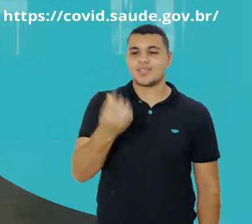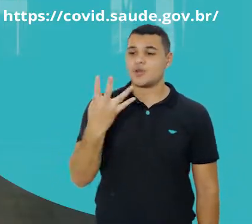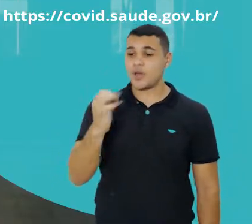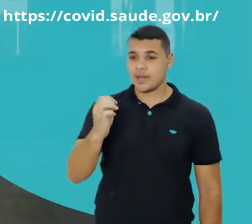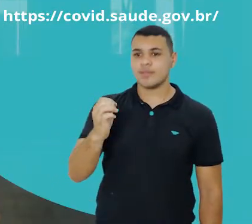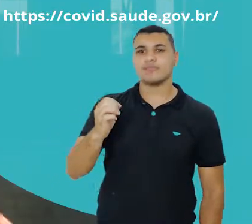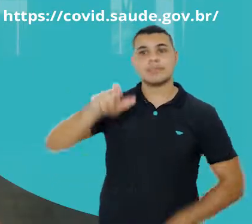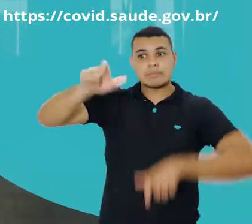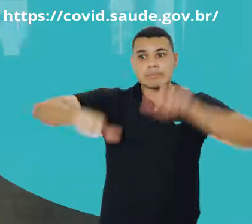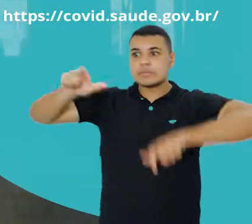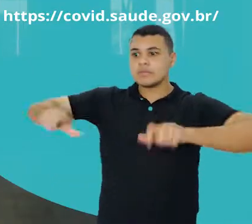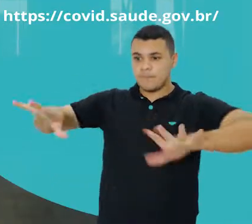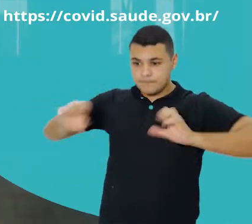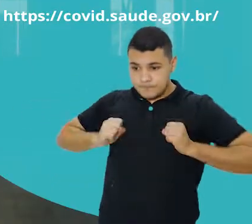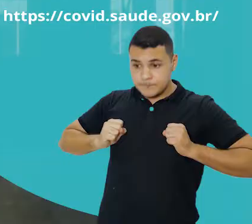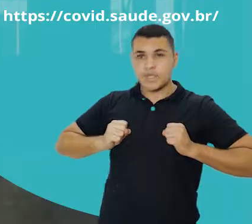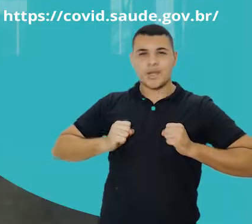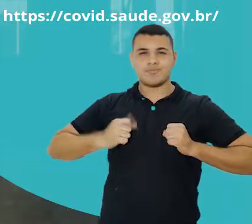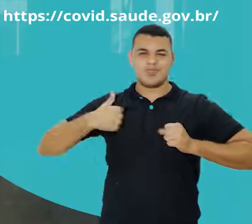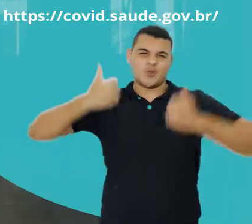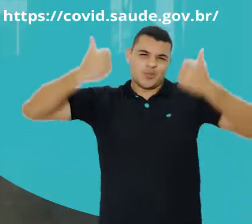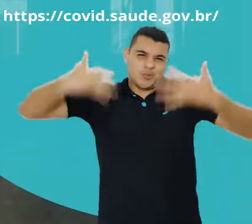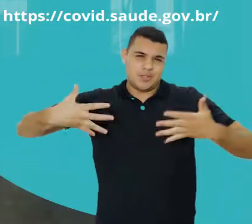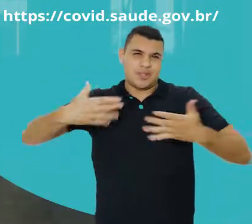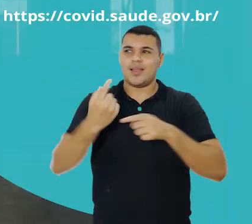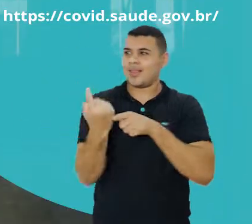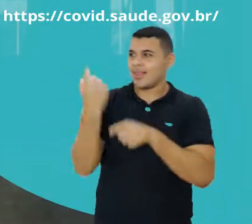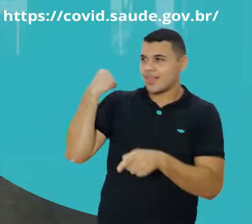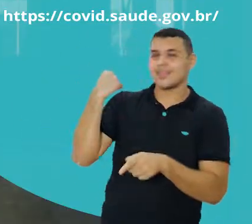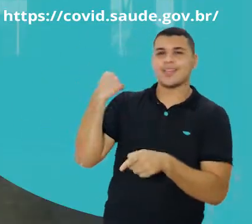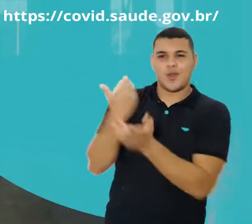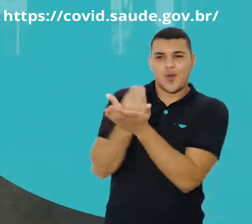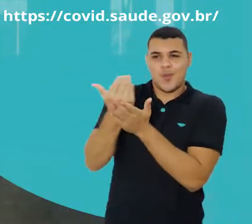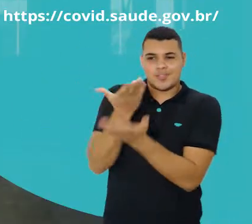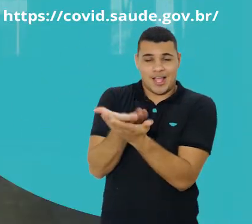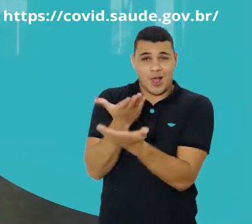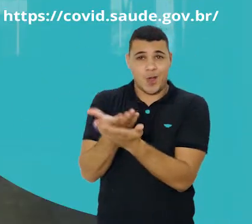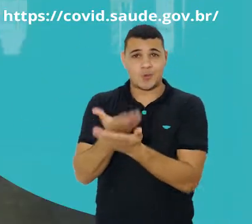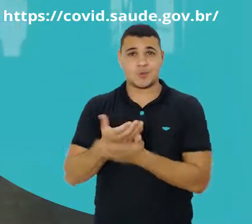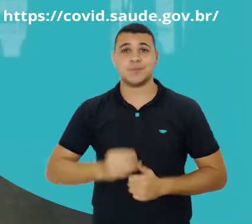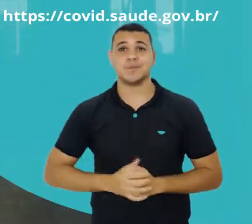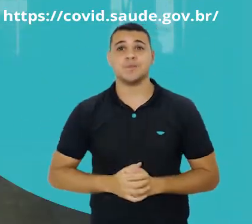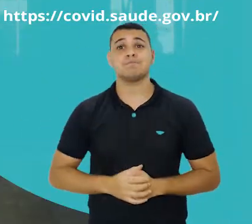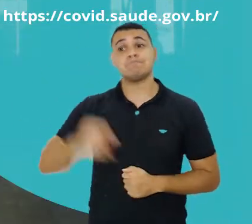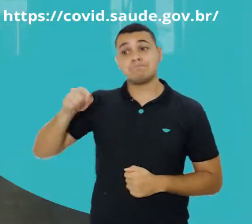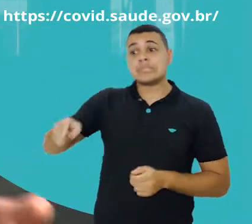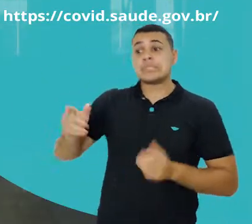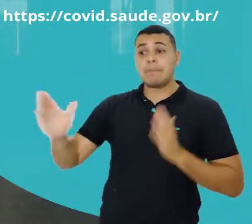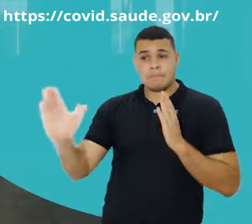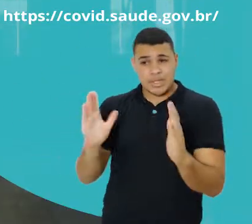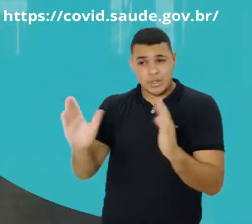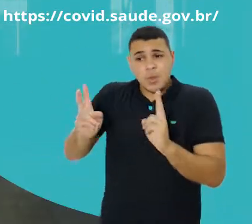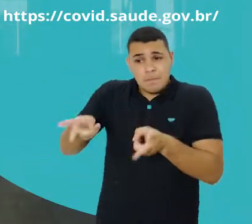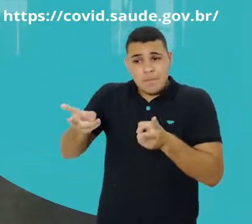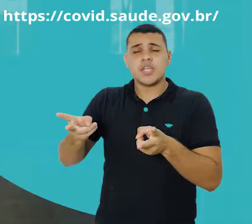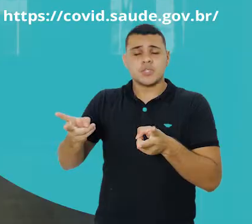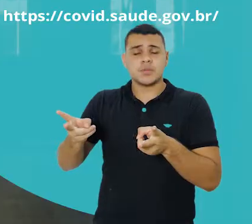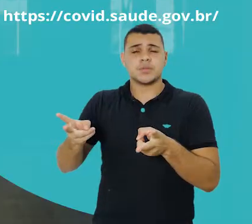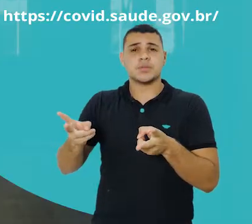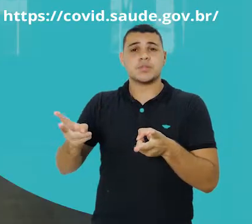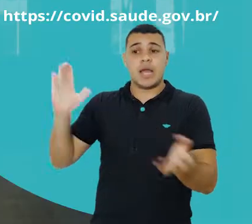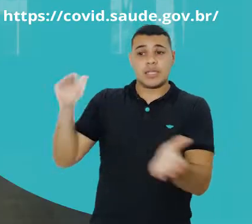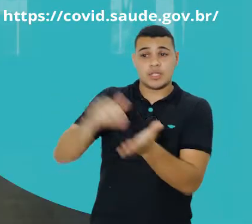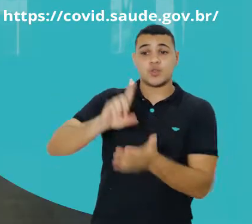4.041.638 casos que foram citados, tá, no início dessa aula. Tá? Nesse mesmo